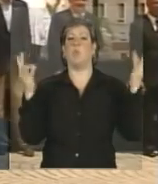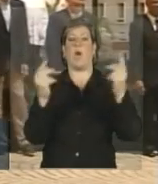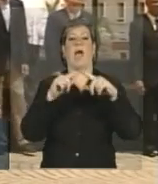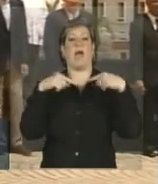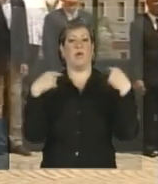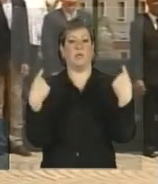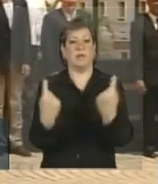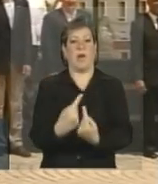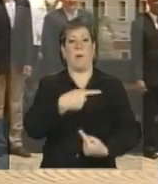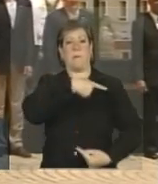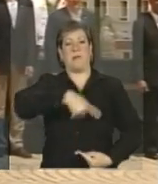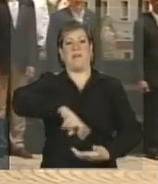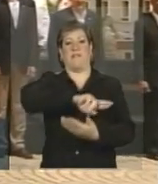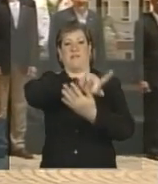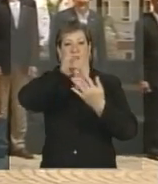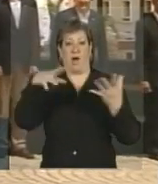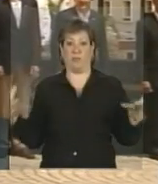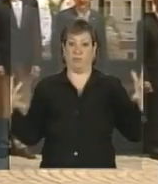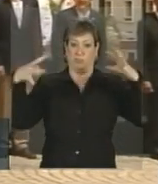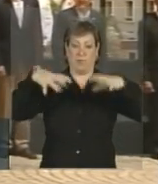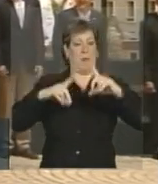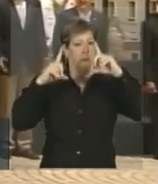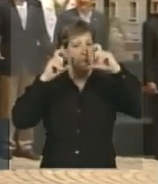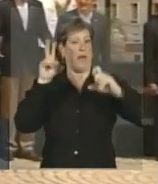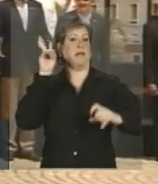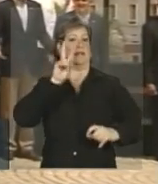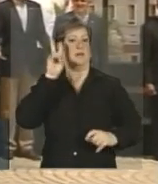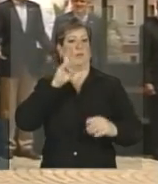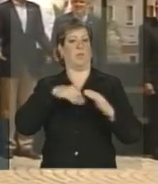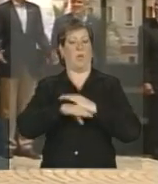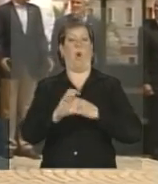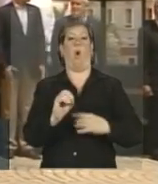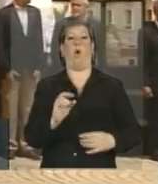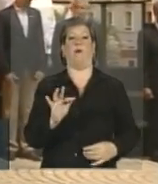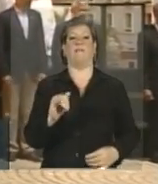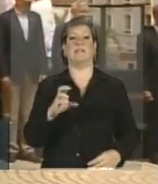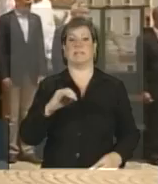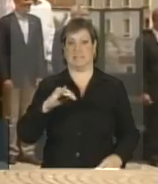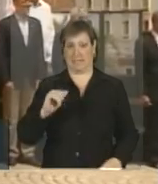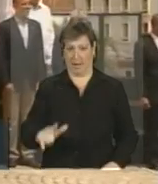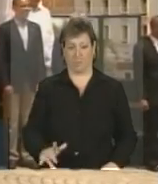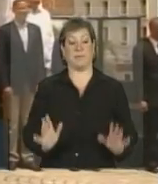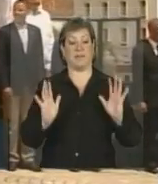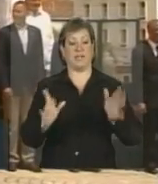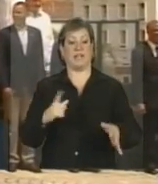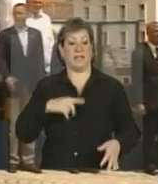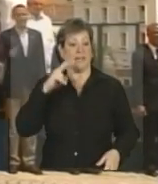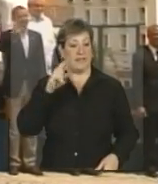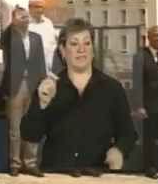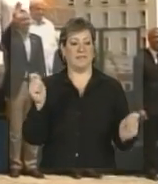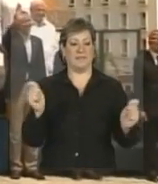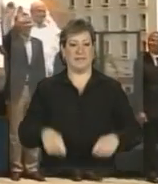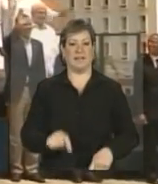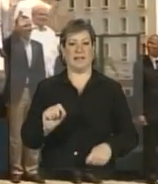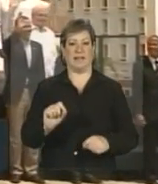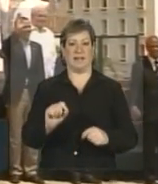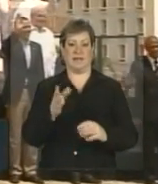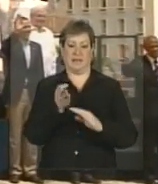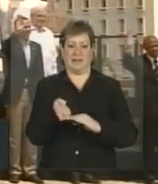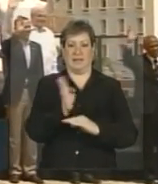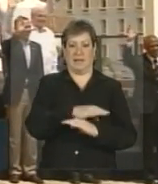reuniões, todas as cúpulas que são realizadas. Já dá para ver ali do lado